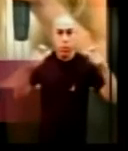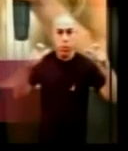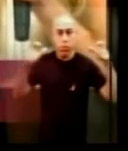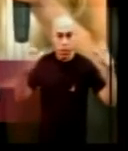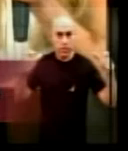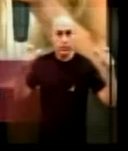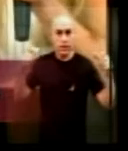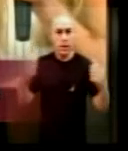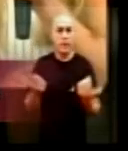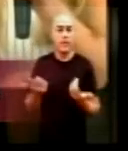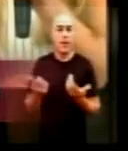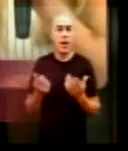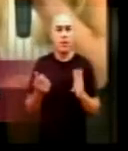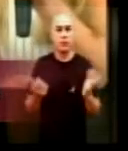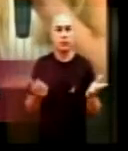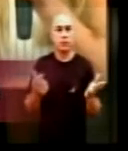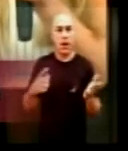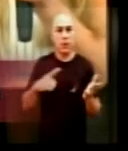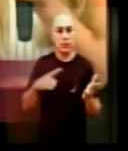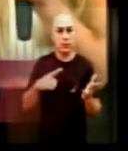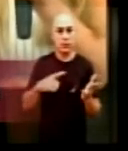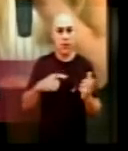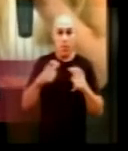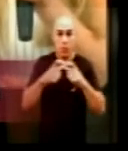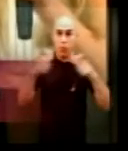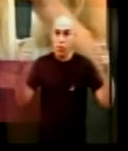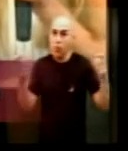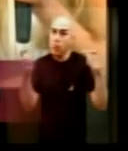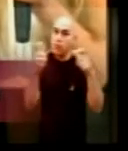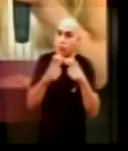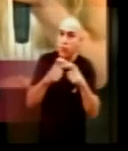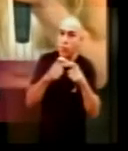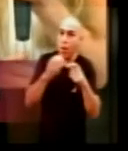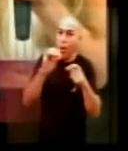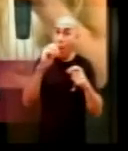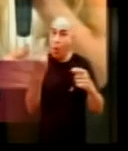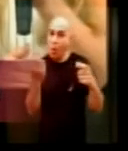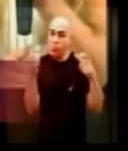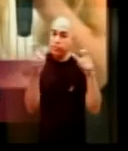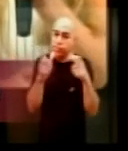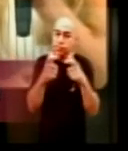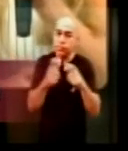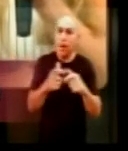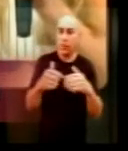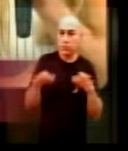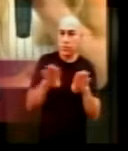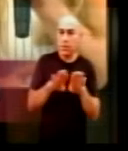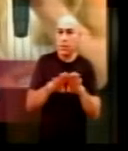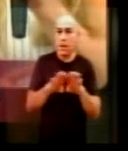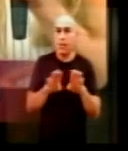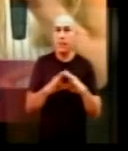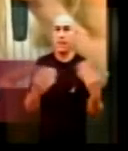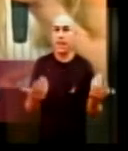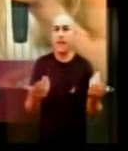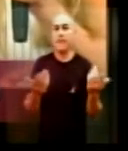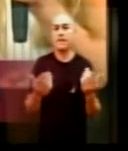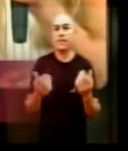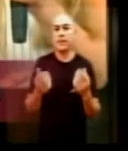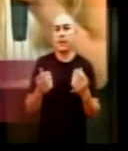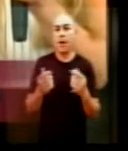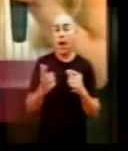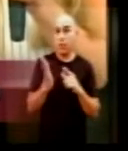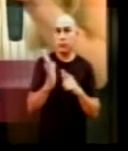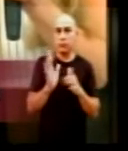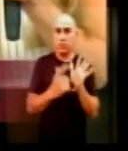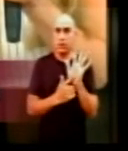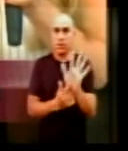podendo surgir ou aumentar demais ou reduzir, que a gente sempre falou isso, que quando uma tendência ela se